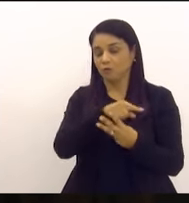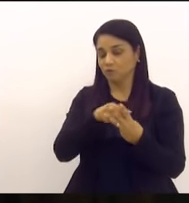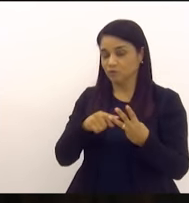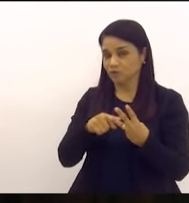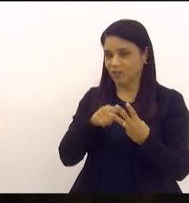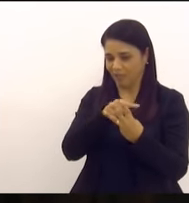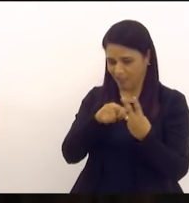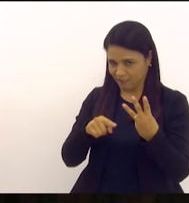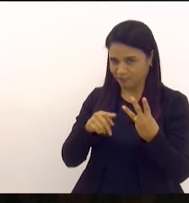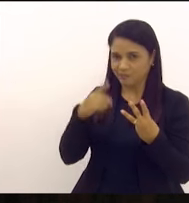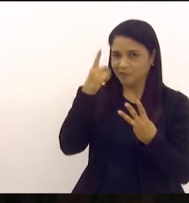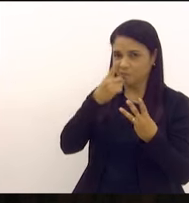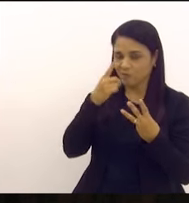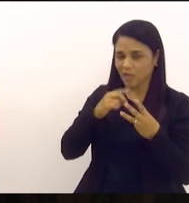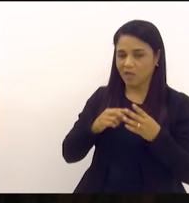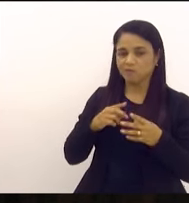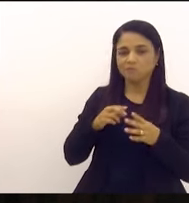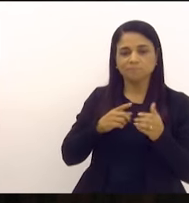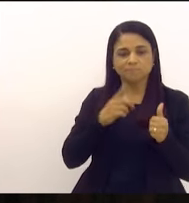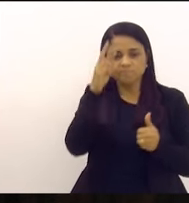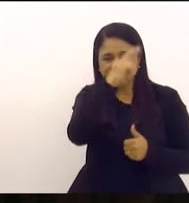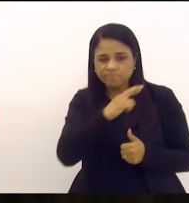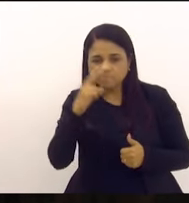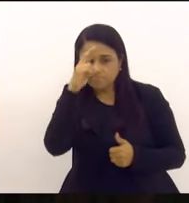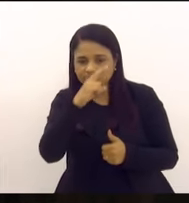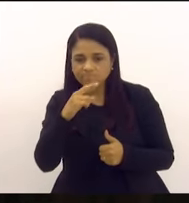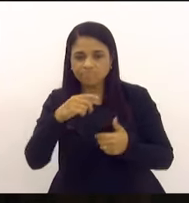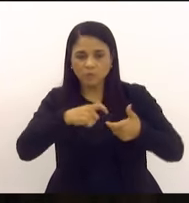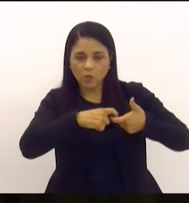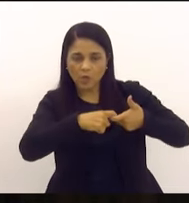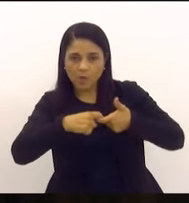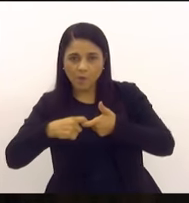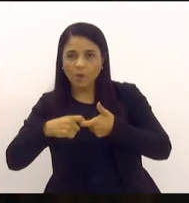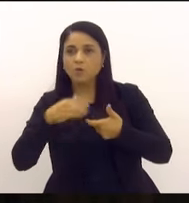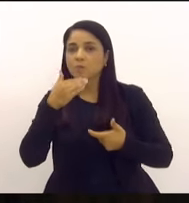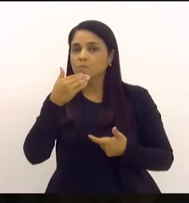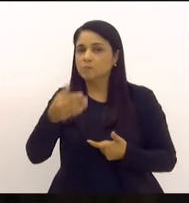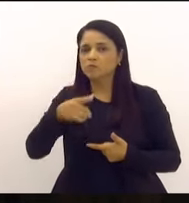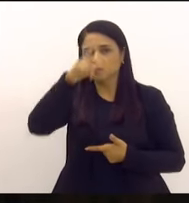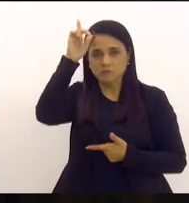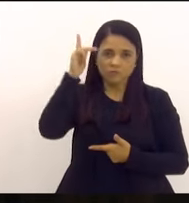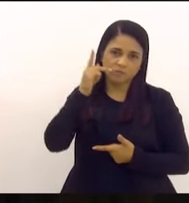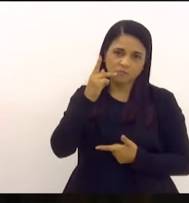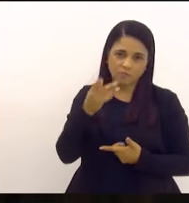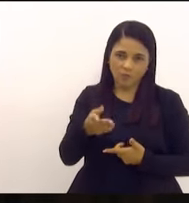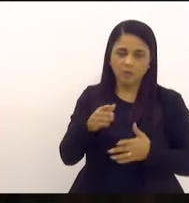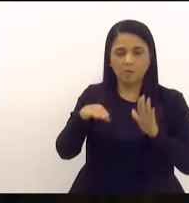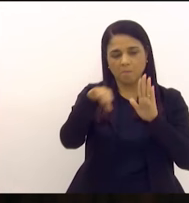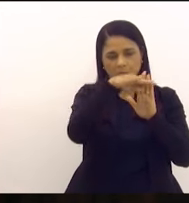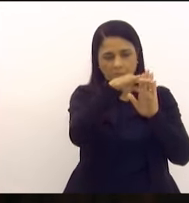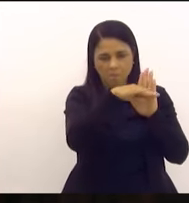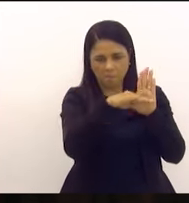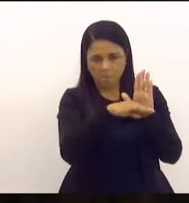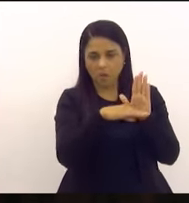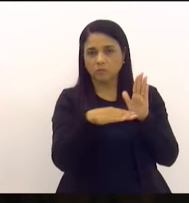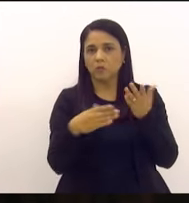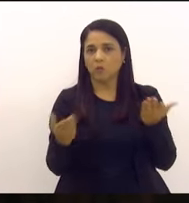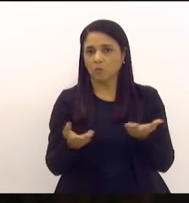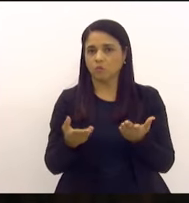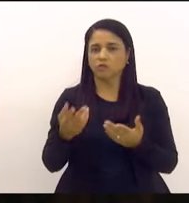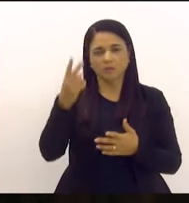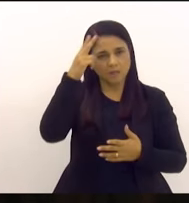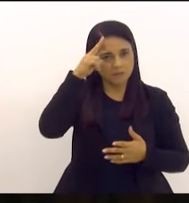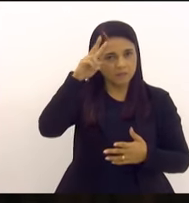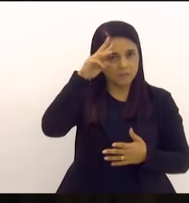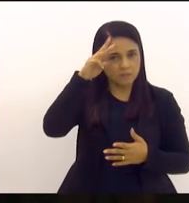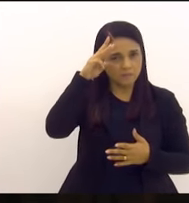reboques. Com a prudência do deputado Luiz Paulo, com o apelo de Vossa Excelência, com certeza, depois dessas matérias, que a pauta está bem sobrecarregada até a próxima